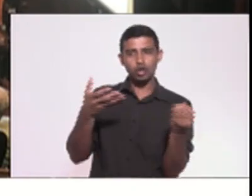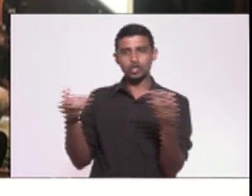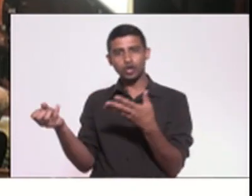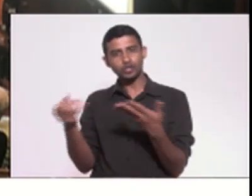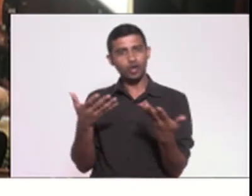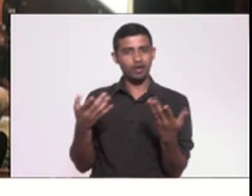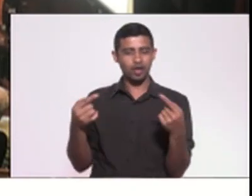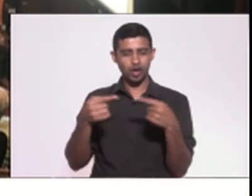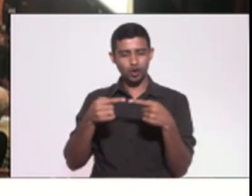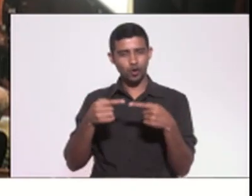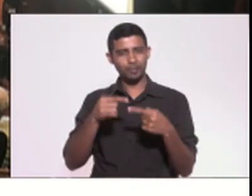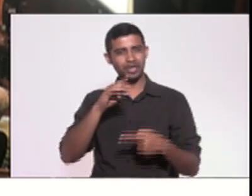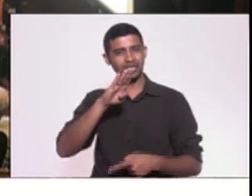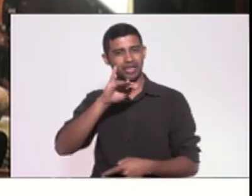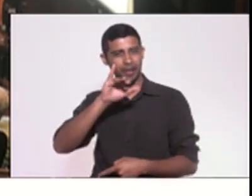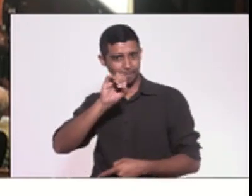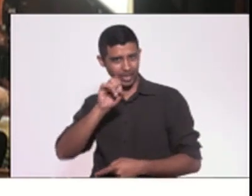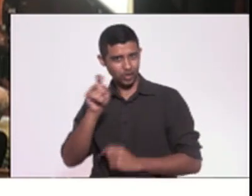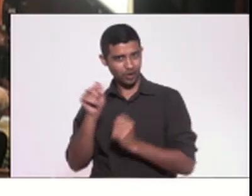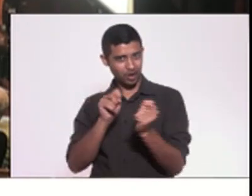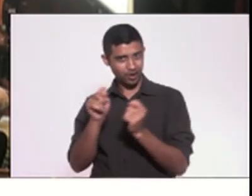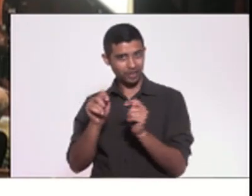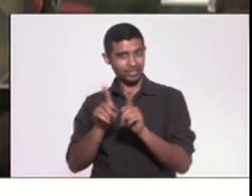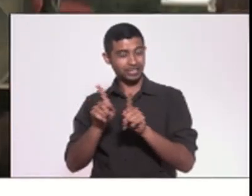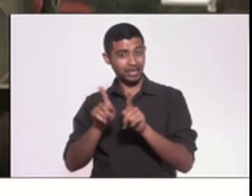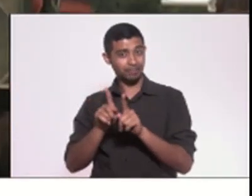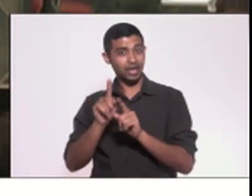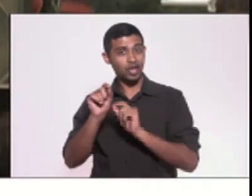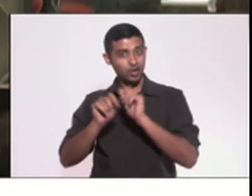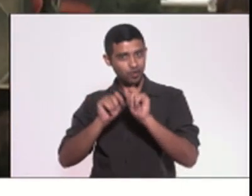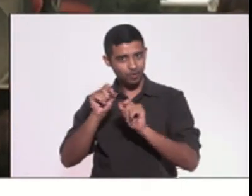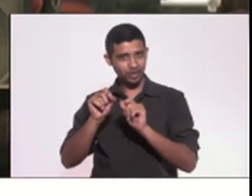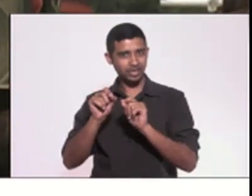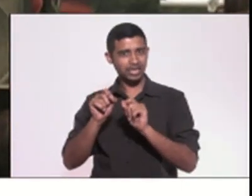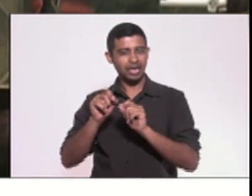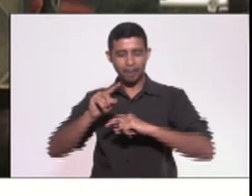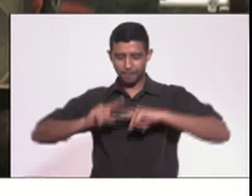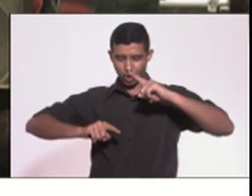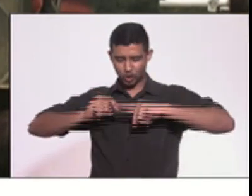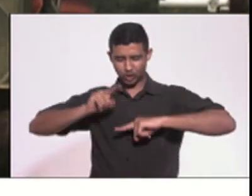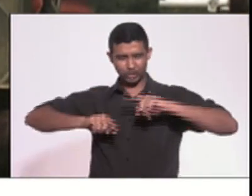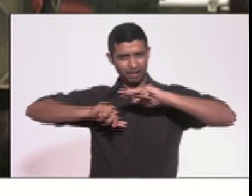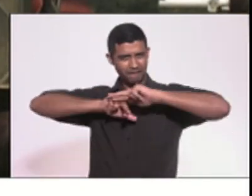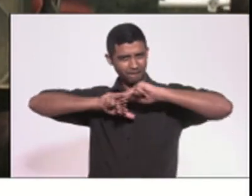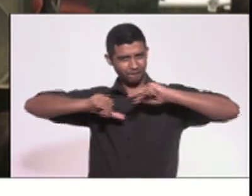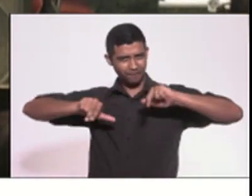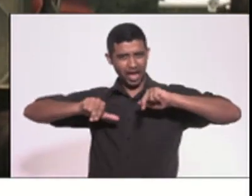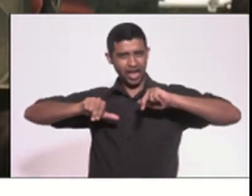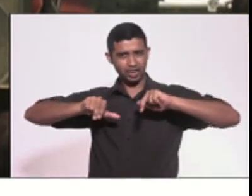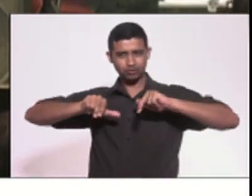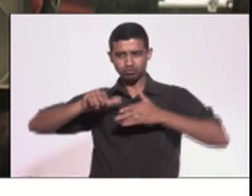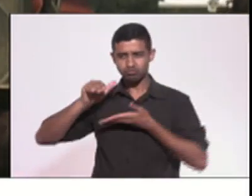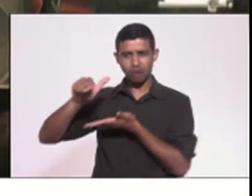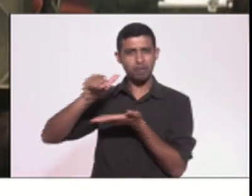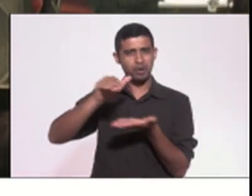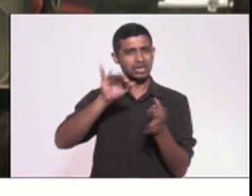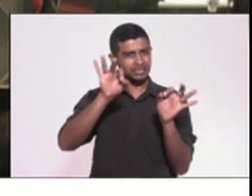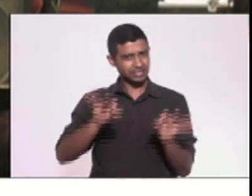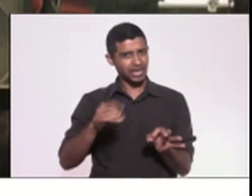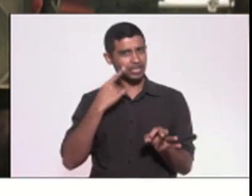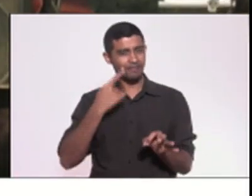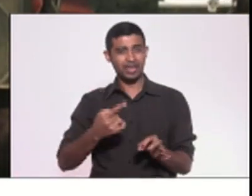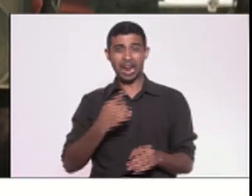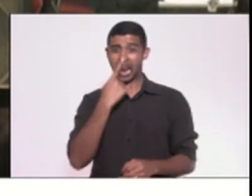à bioeconomia e à geração de destinação dos resíduos sólidos. Então, o tratamento do descarte do lixo